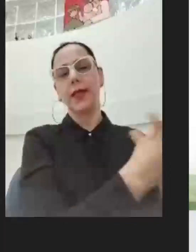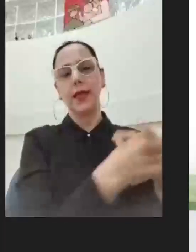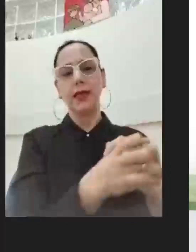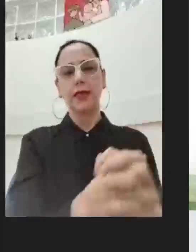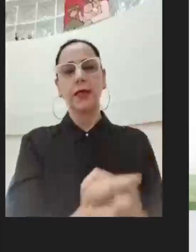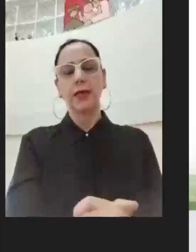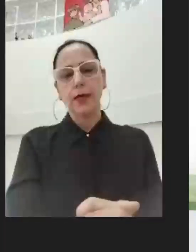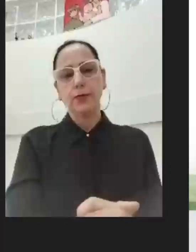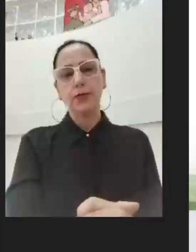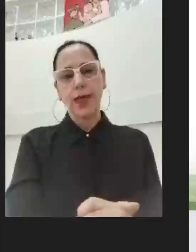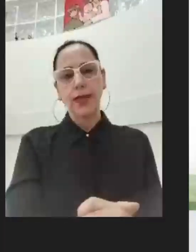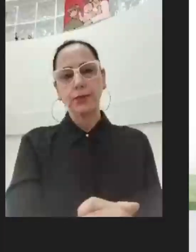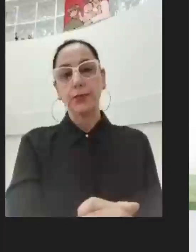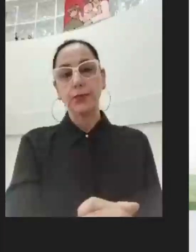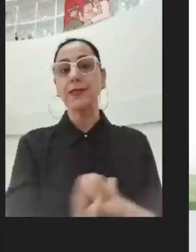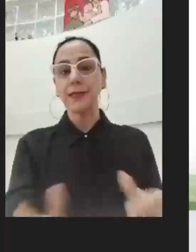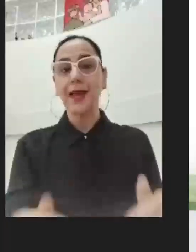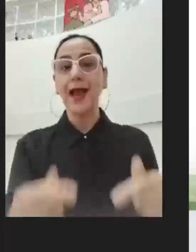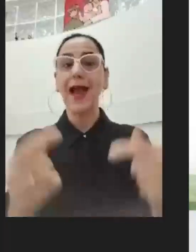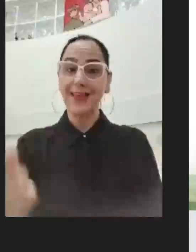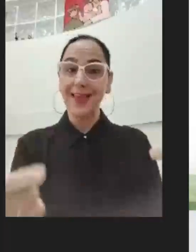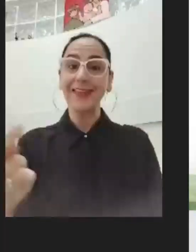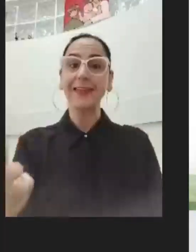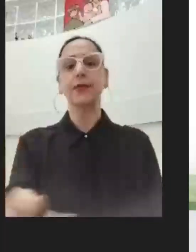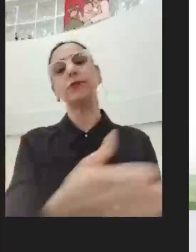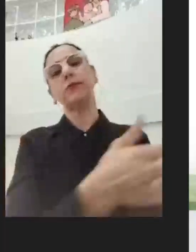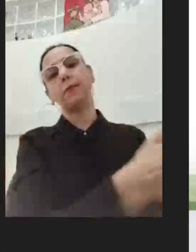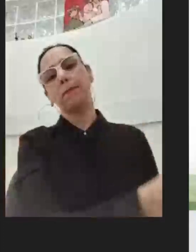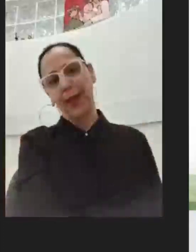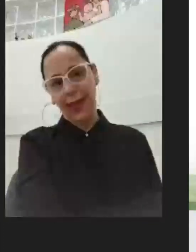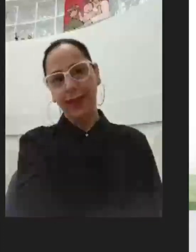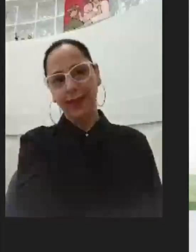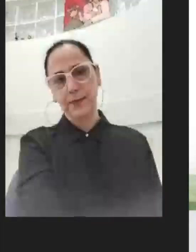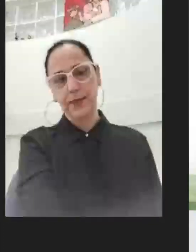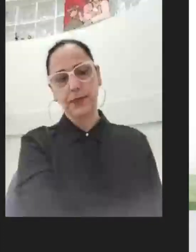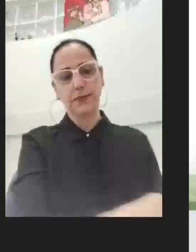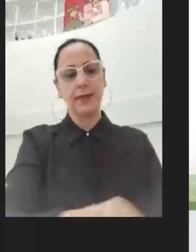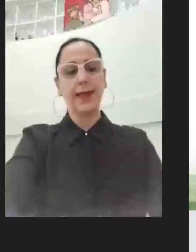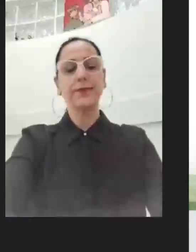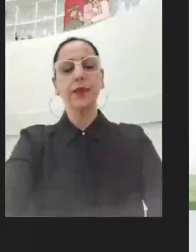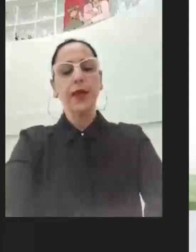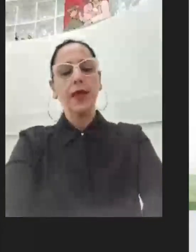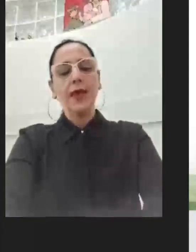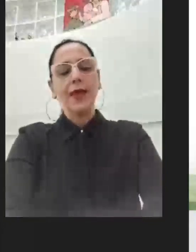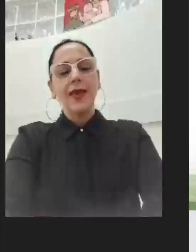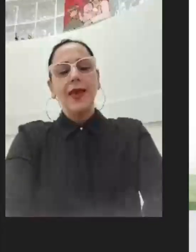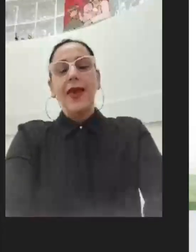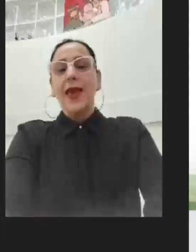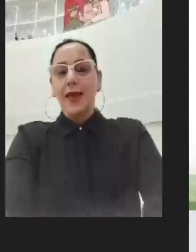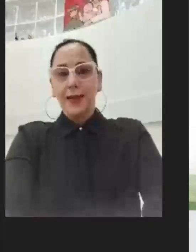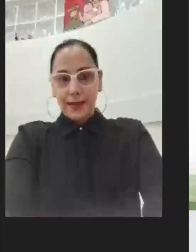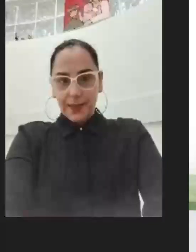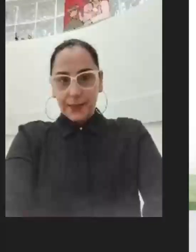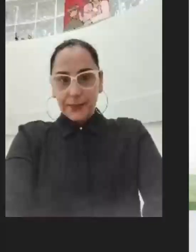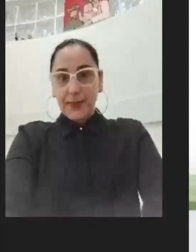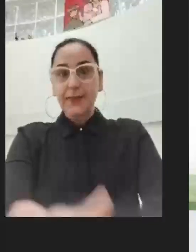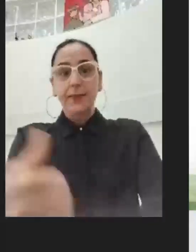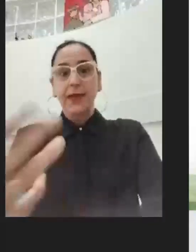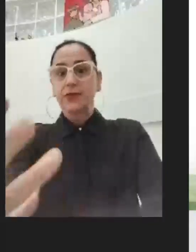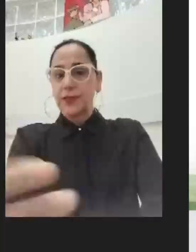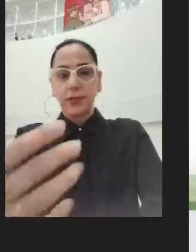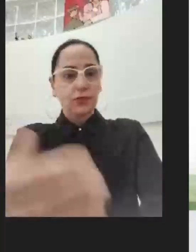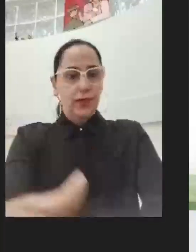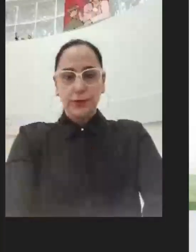amamentar o neném daquela mulher que pudesse, aí, até então, pagar ela para isso, tá? Ela